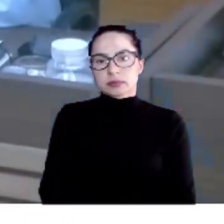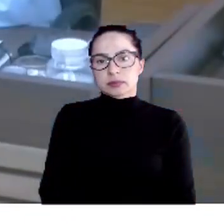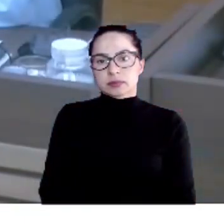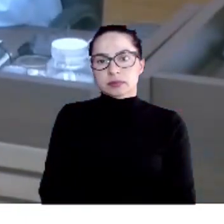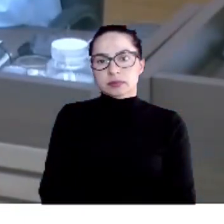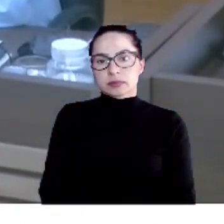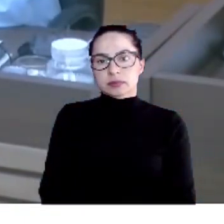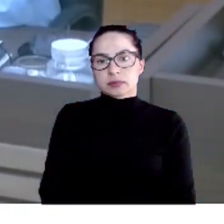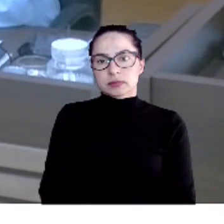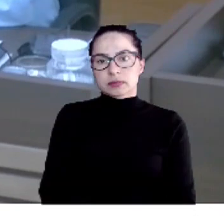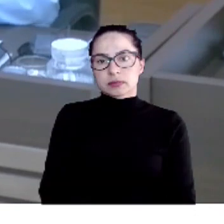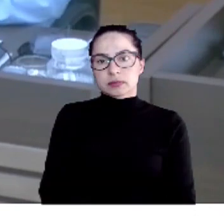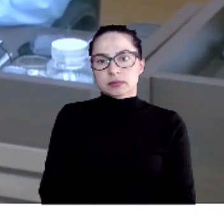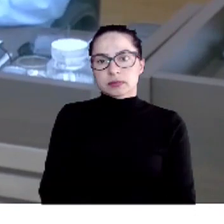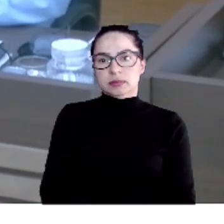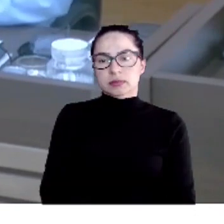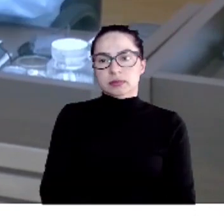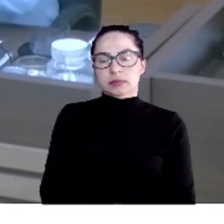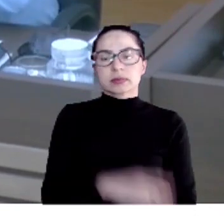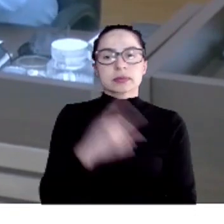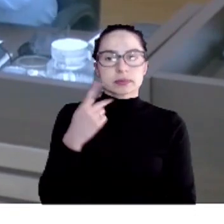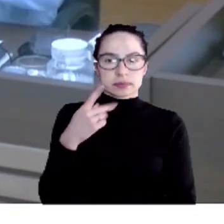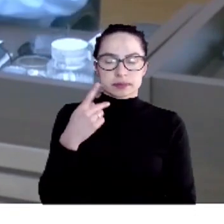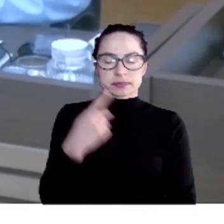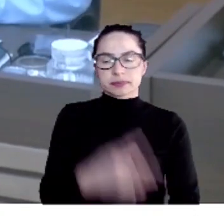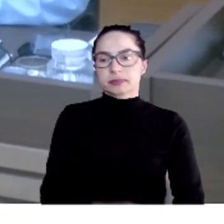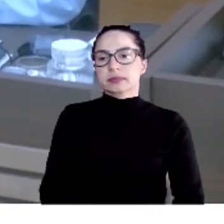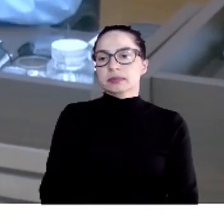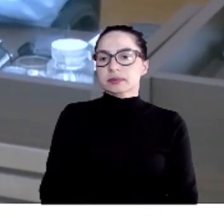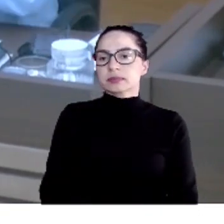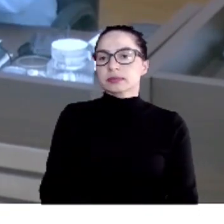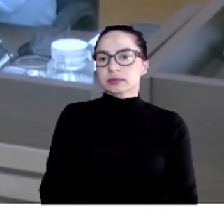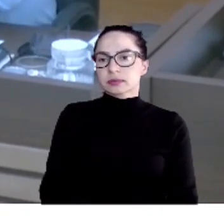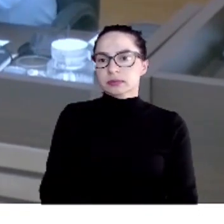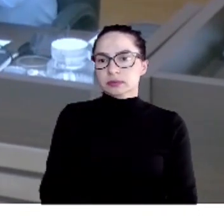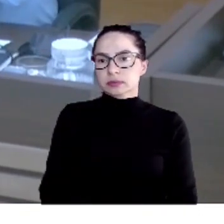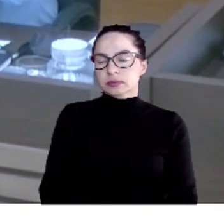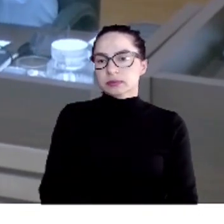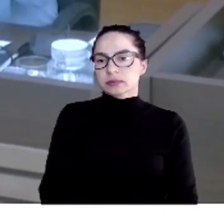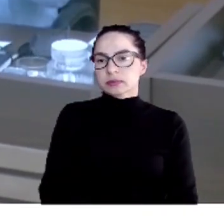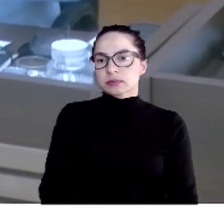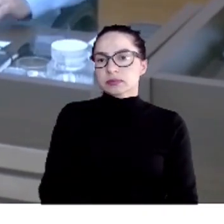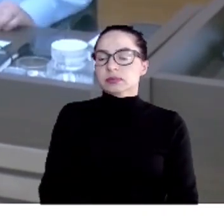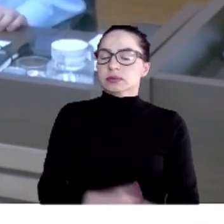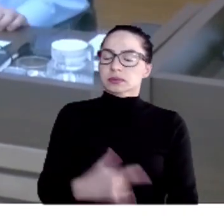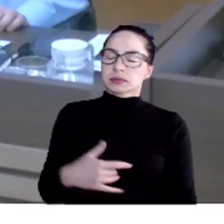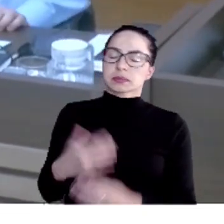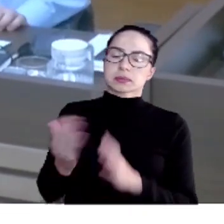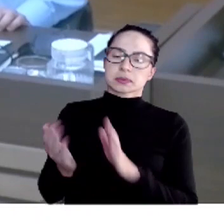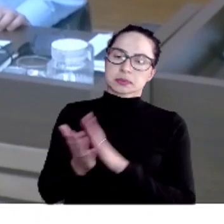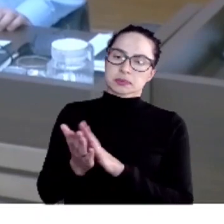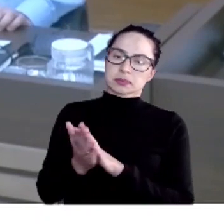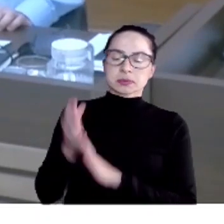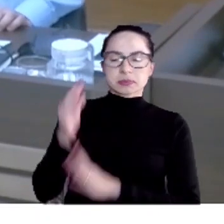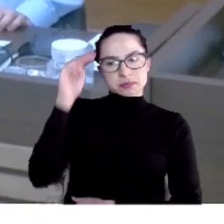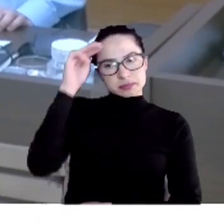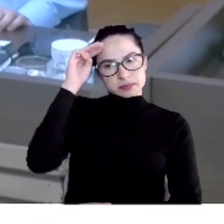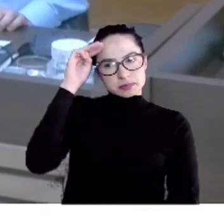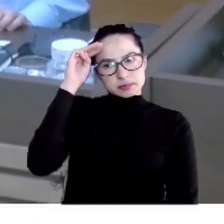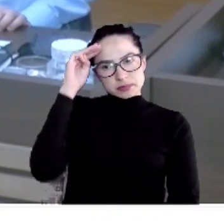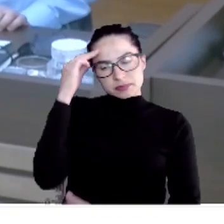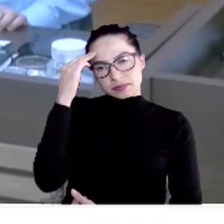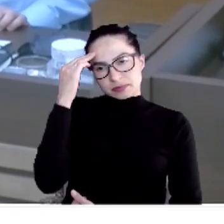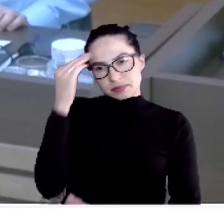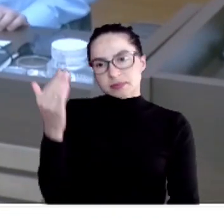A palavra é do pastor Palamar. Não somente parabenizar o vereador Tide e agradecer também